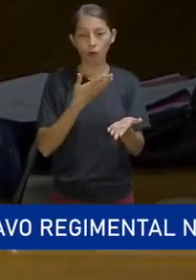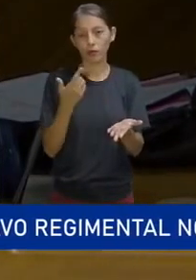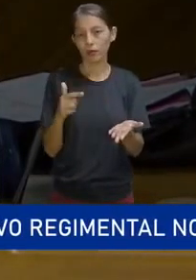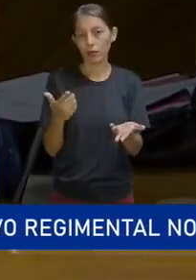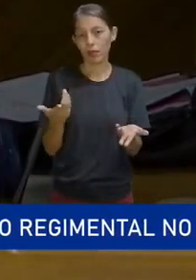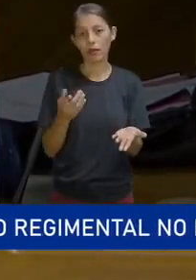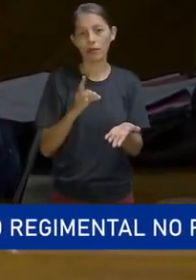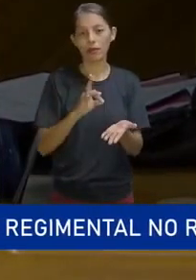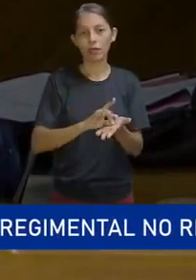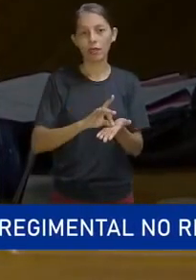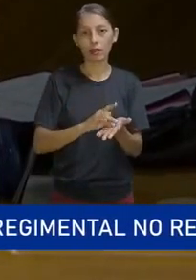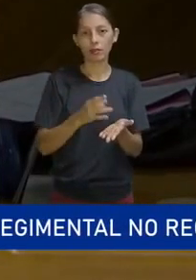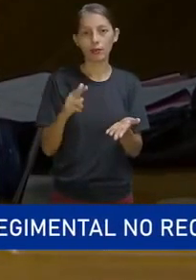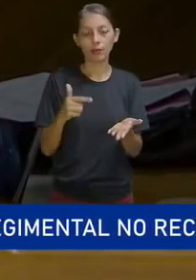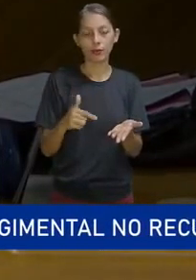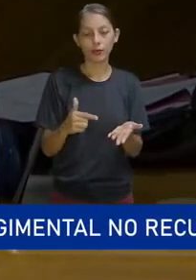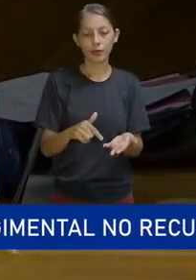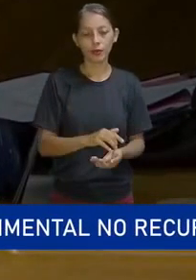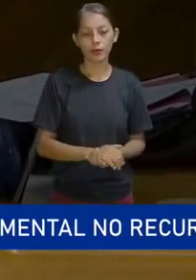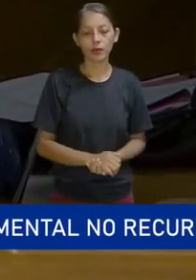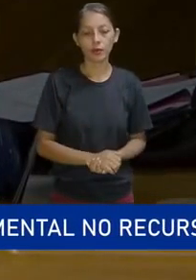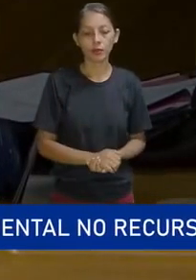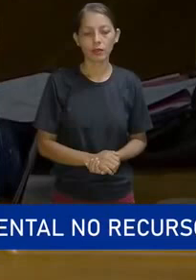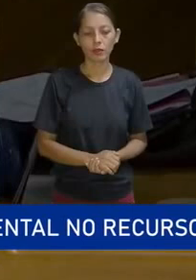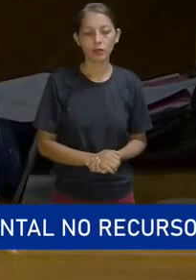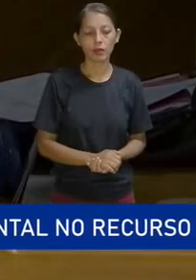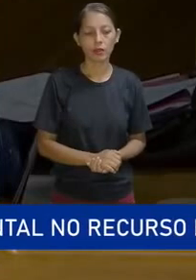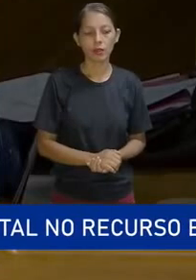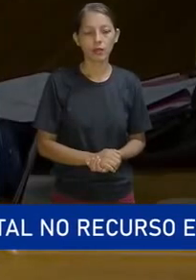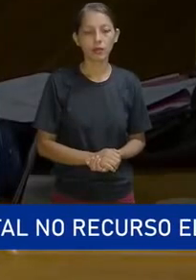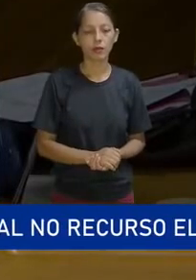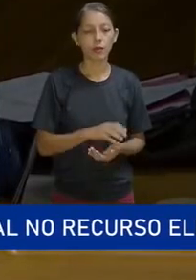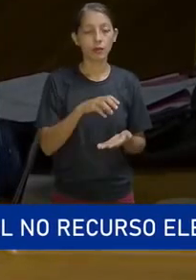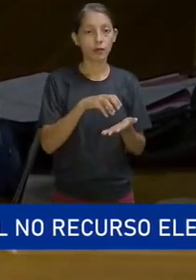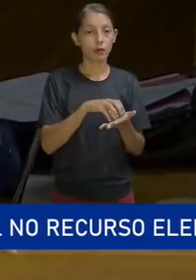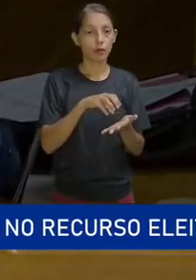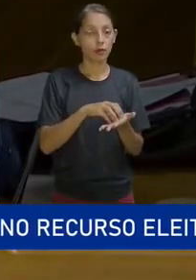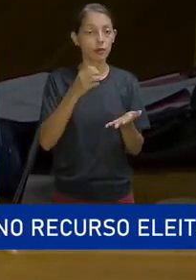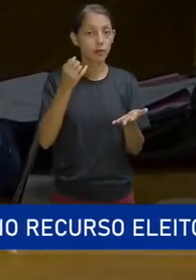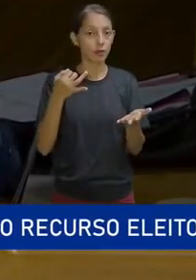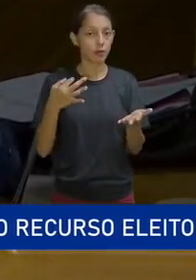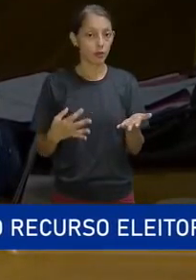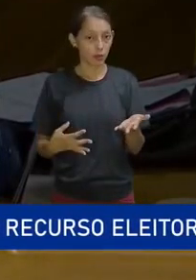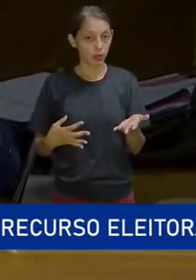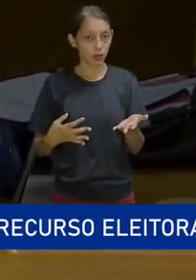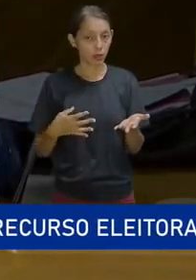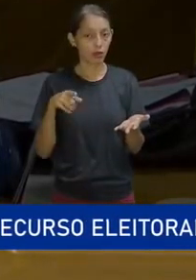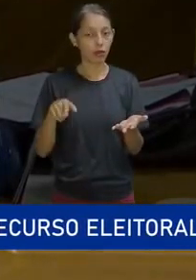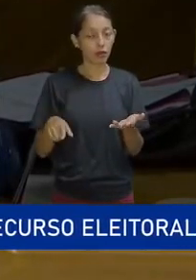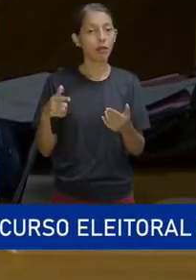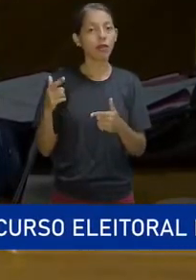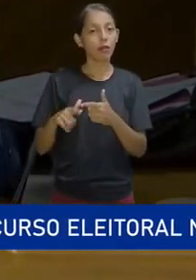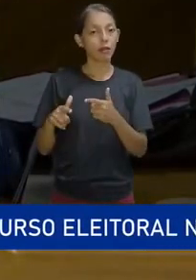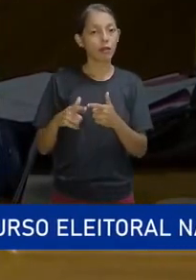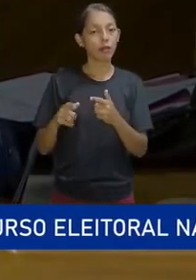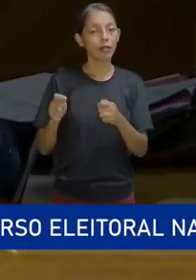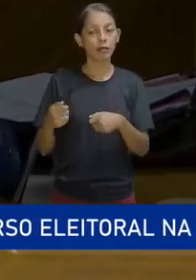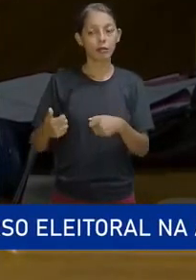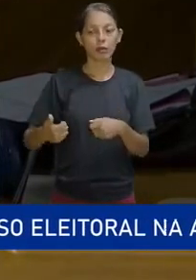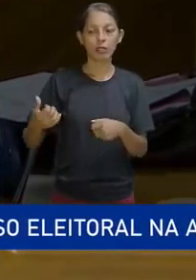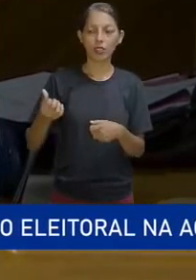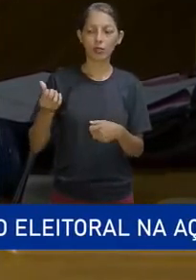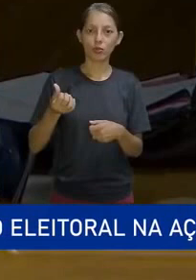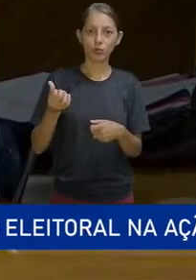Resolução 22.610 do TSE. No mérito, sustenta que o agravante admite ser o sexto suplente e que